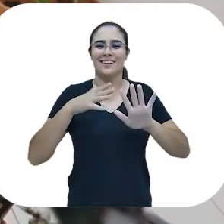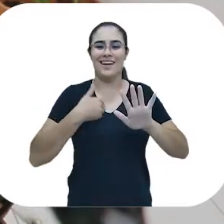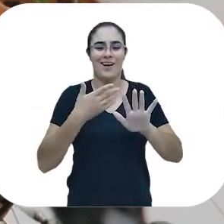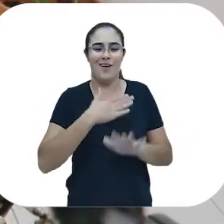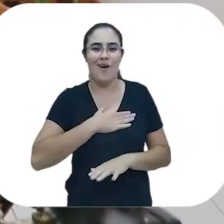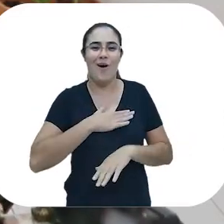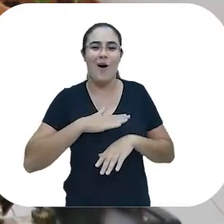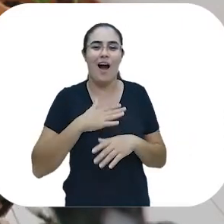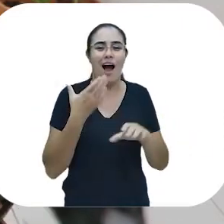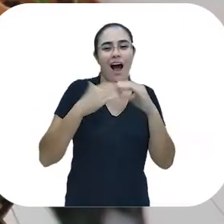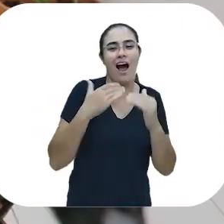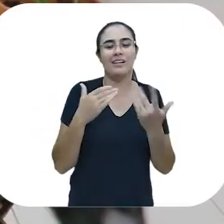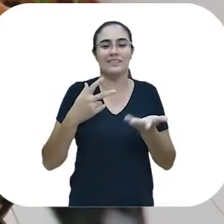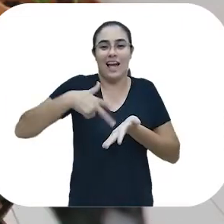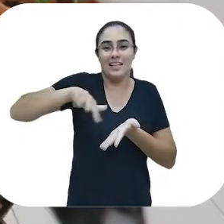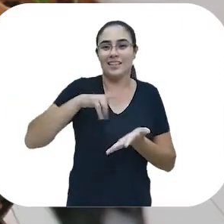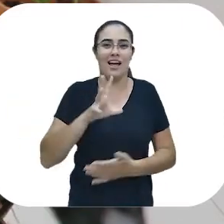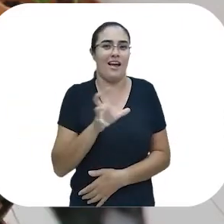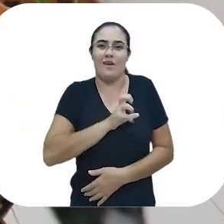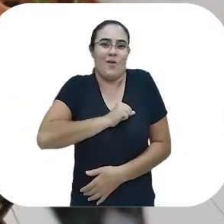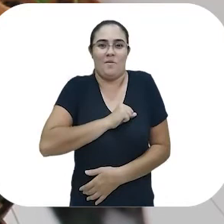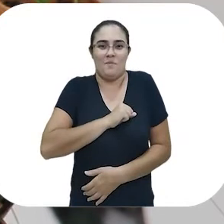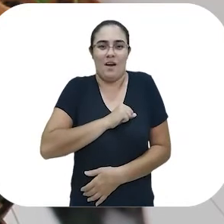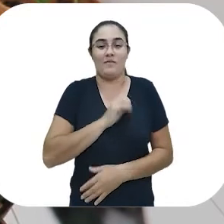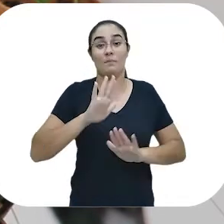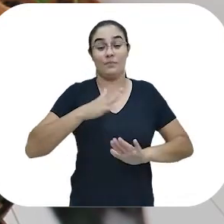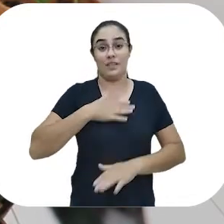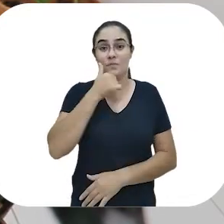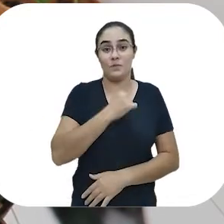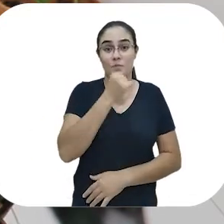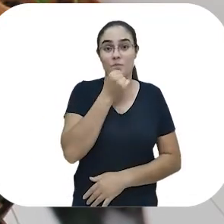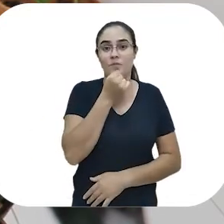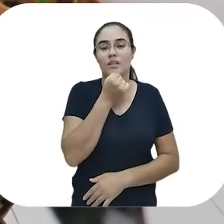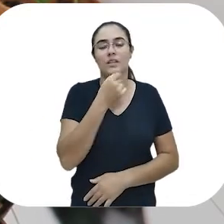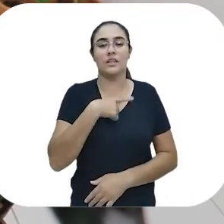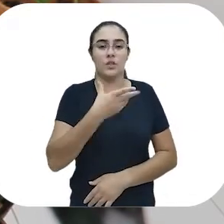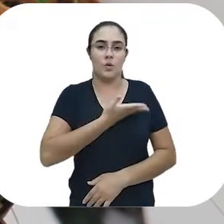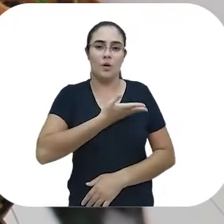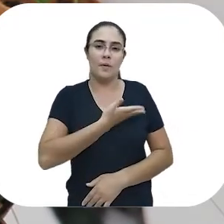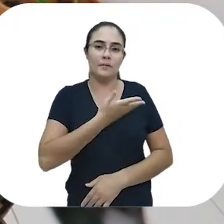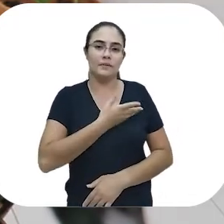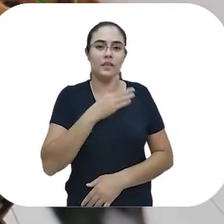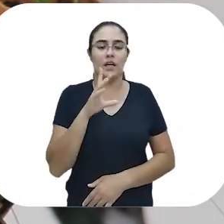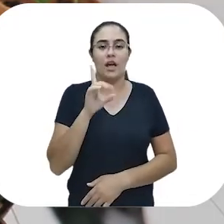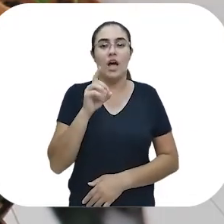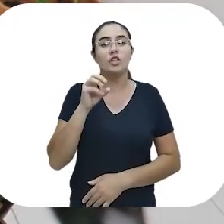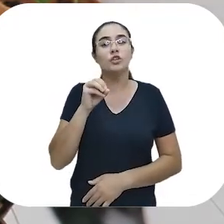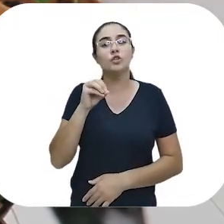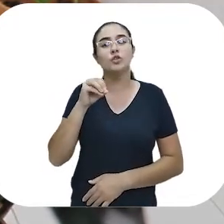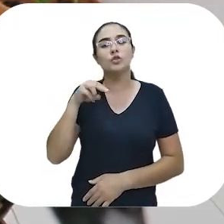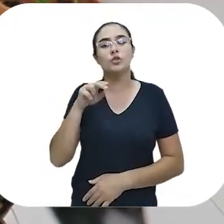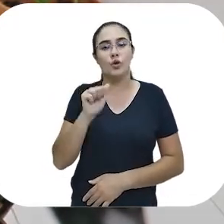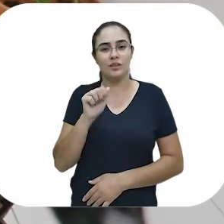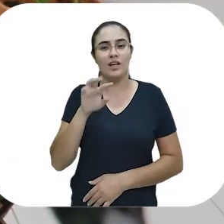que eu amava, né? E a minha mãe, ela tinha uma grande amiga chamada Dona Toinha. Dona Toinha, ela